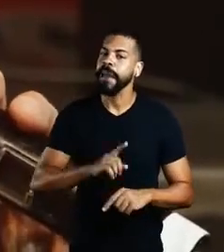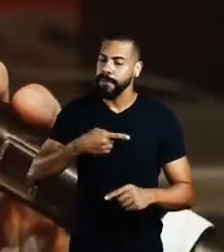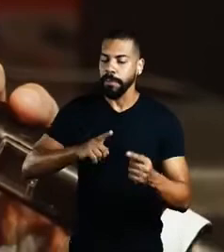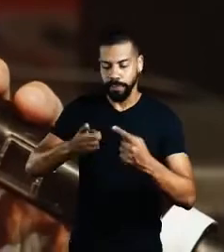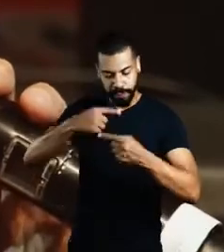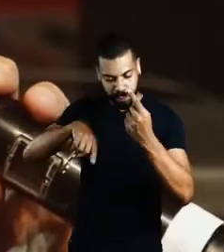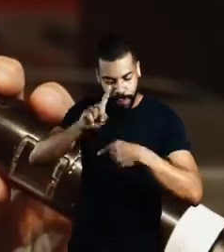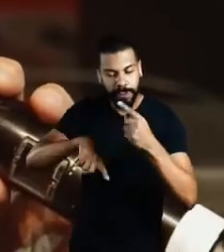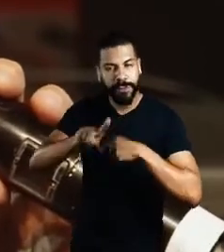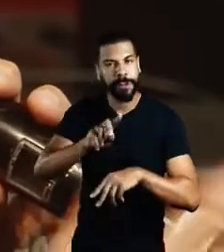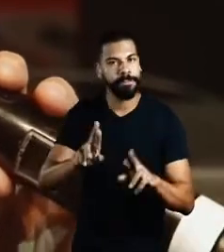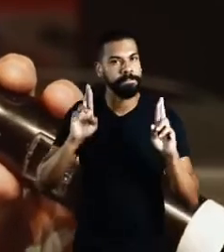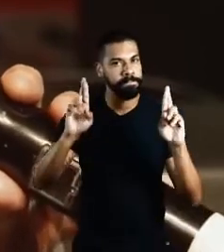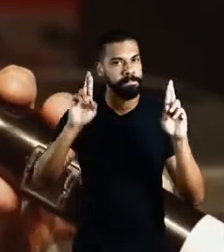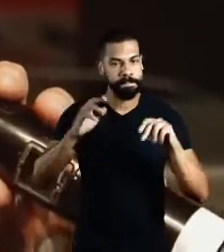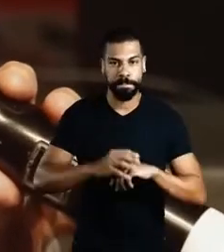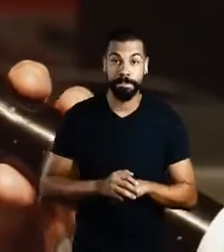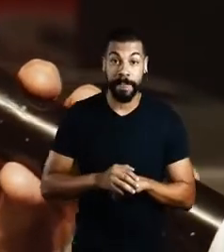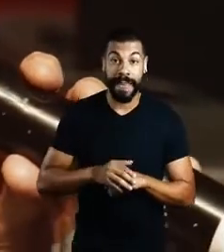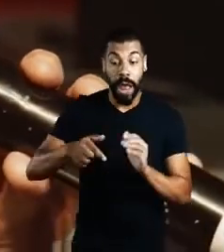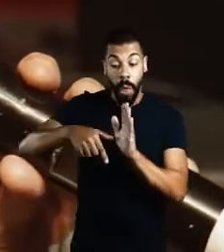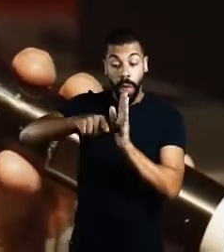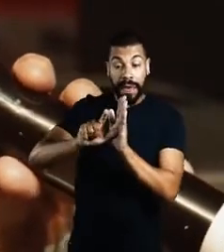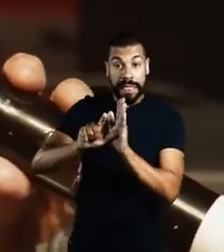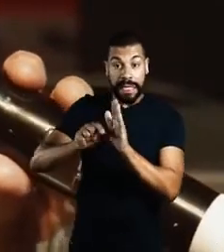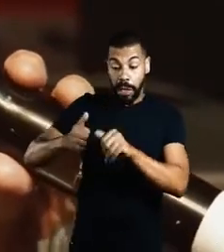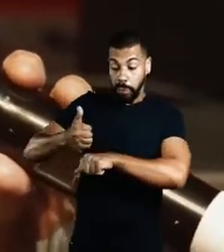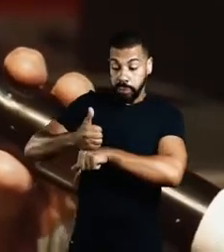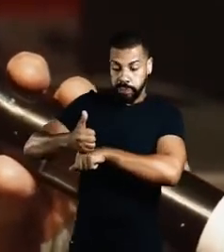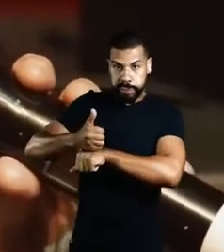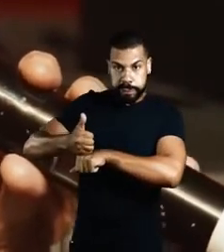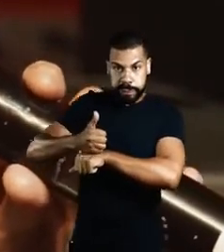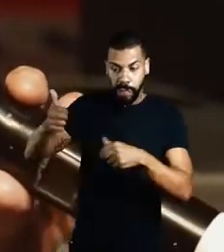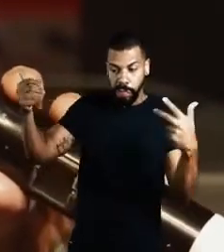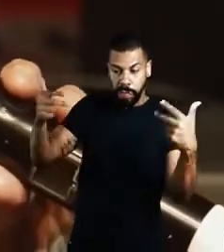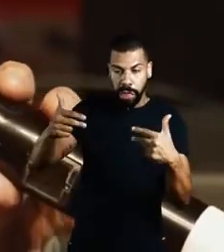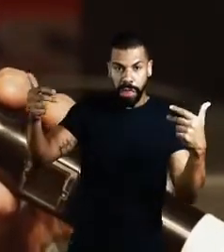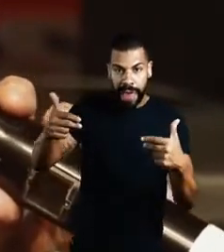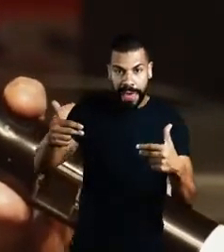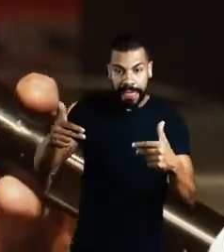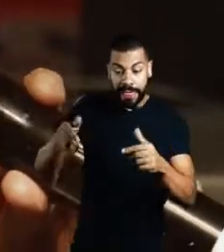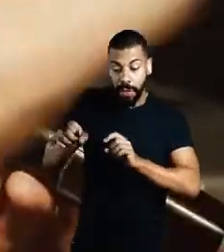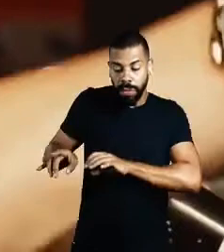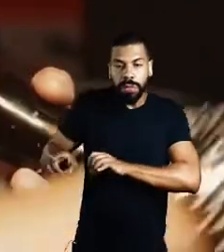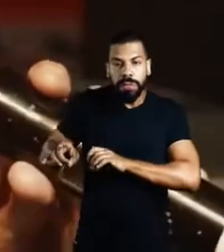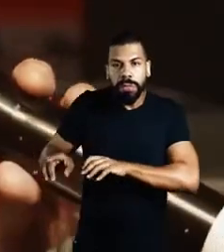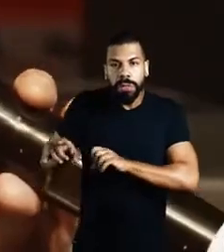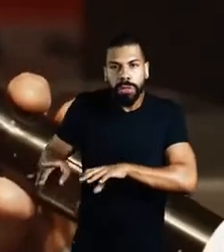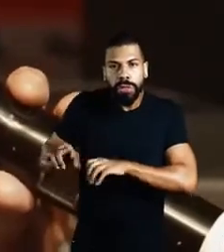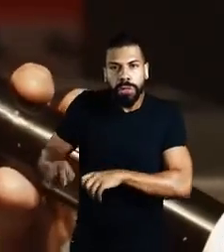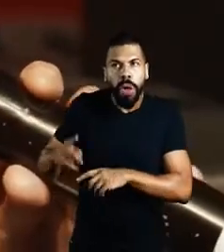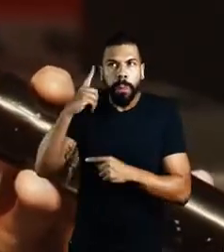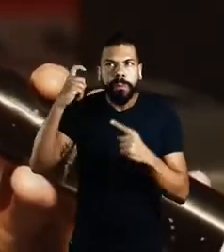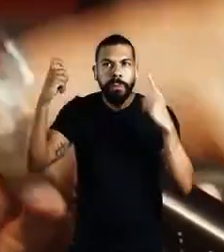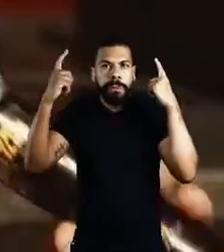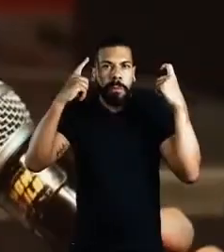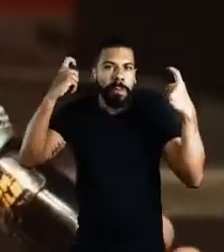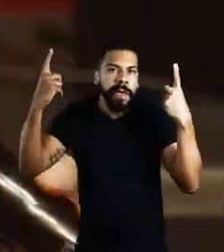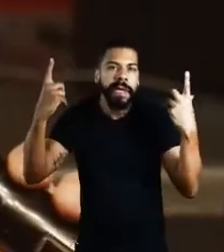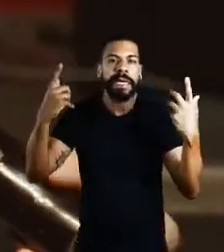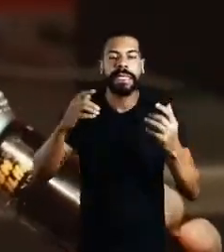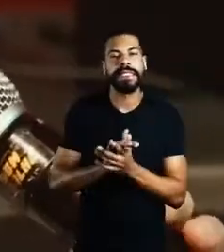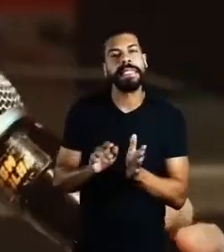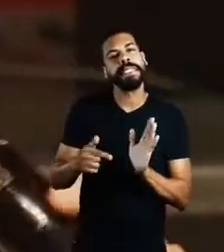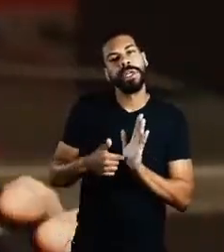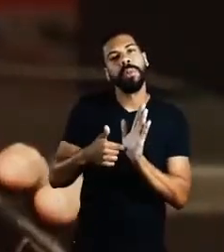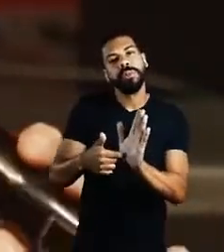superar, graças a Deus. Então, antes do rap, eu sempre tive a minha profissão, né? Que era som. Então eu me aproximei da equipe Balder Brown por isso, né? Porque eu ia lá, montava o